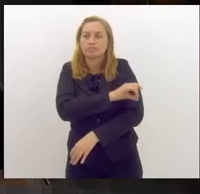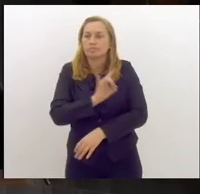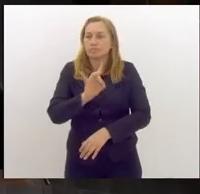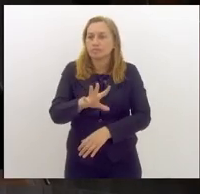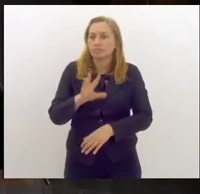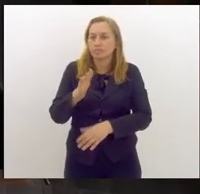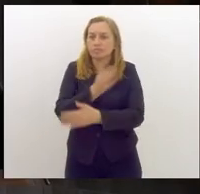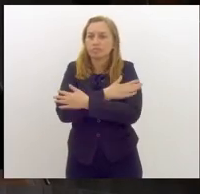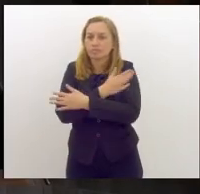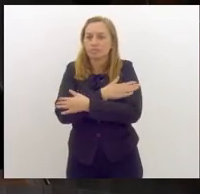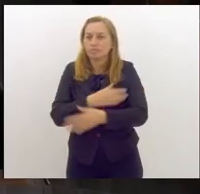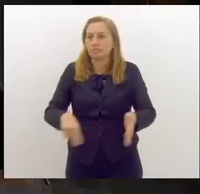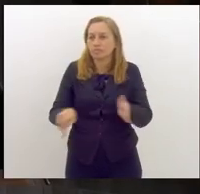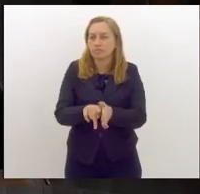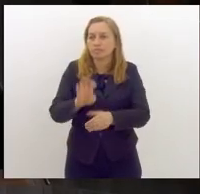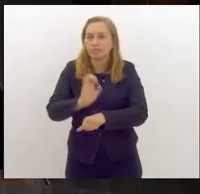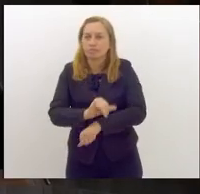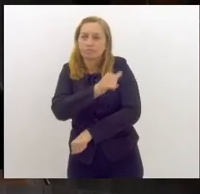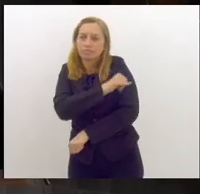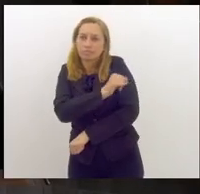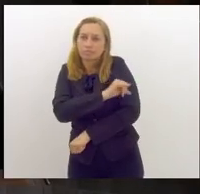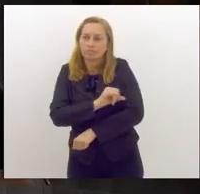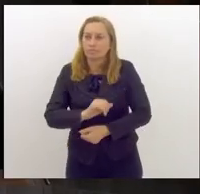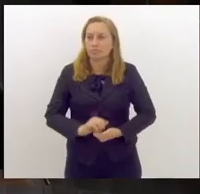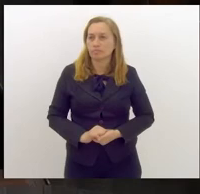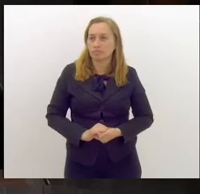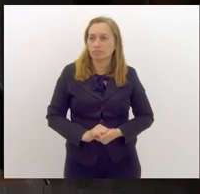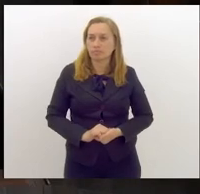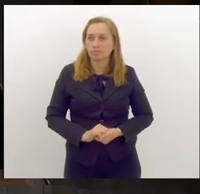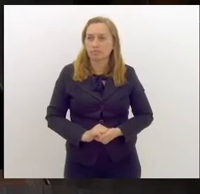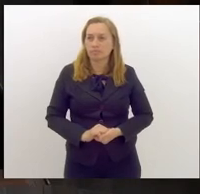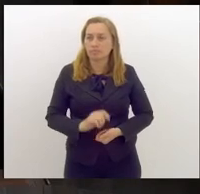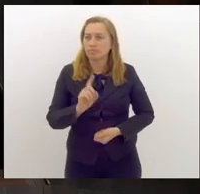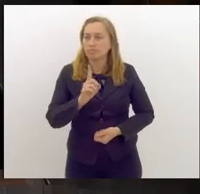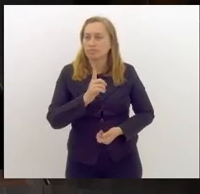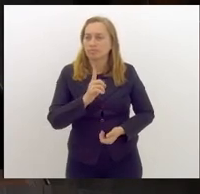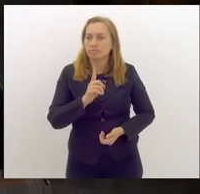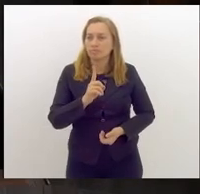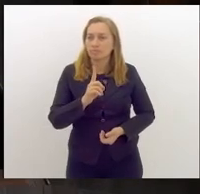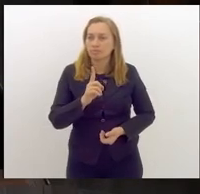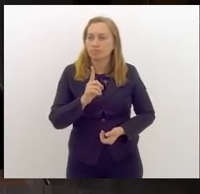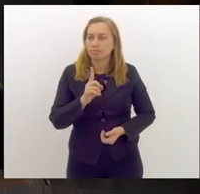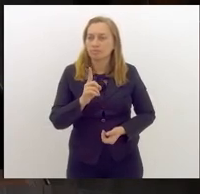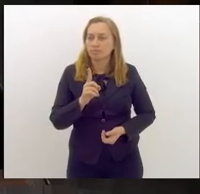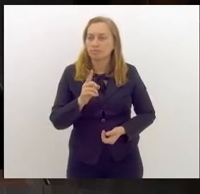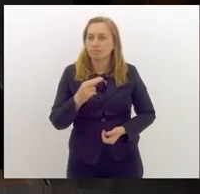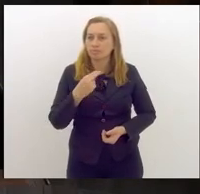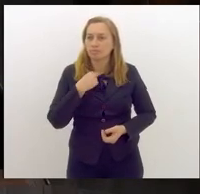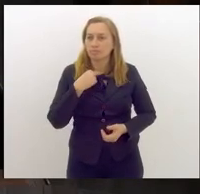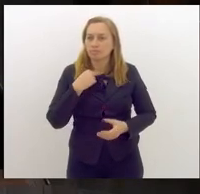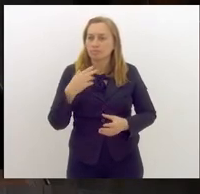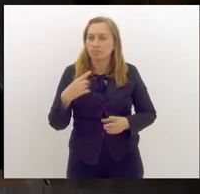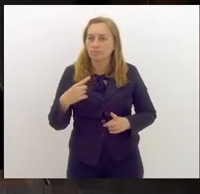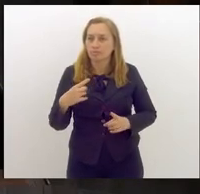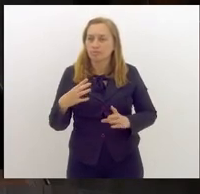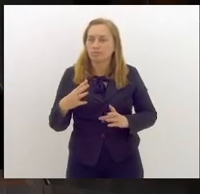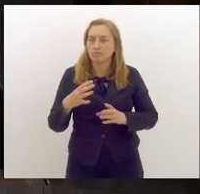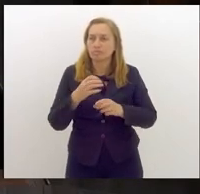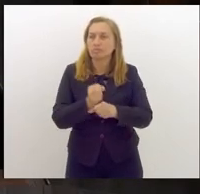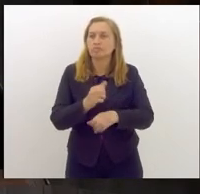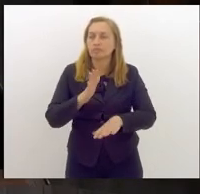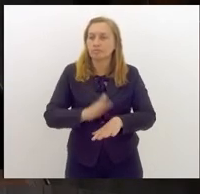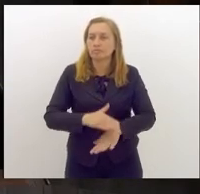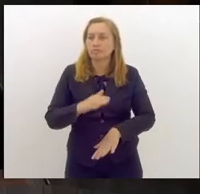o feriado no estado do Rio E esse feriado não conta para prazos aqui no estado esse